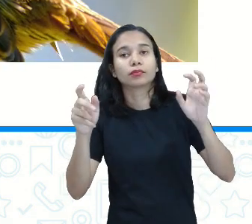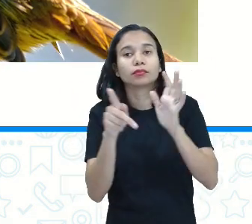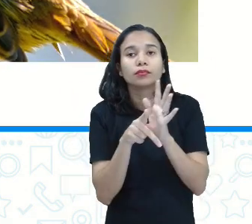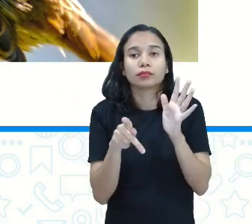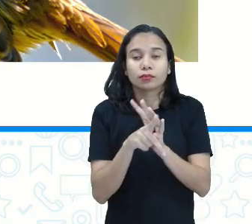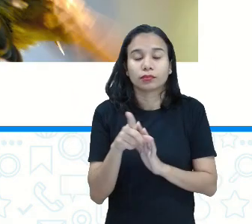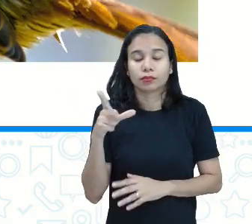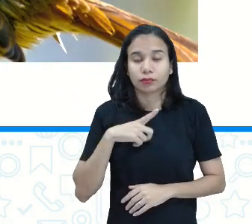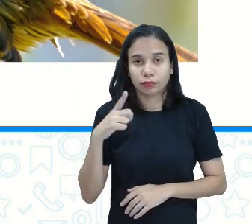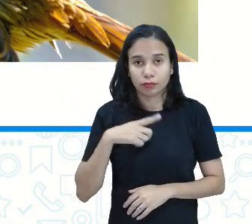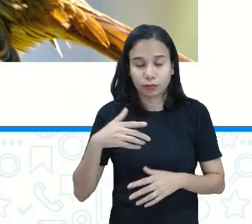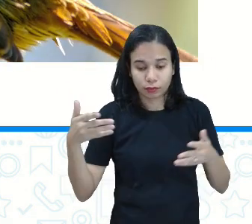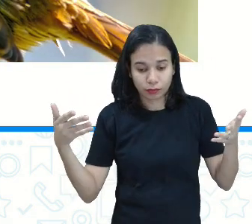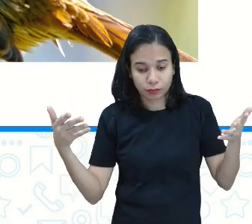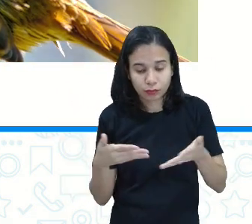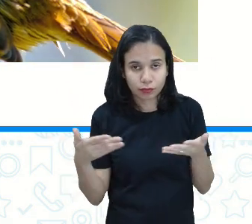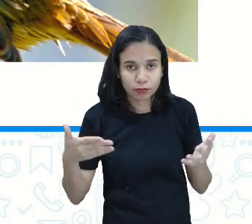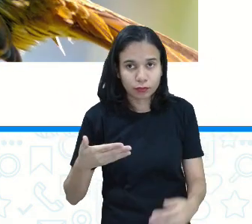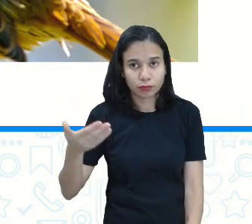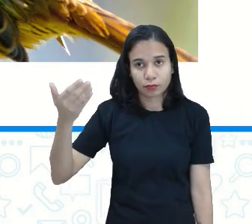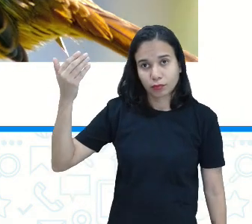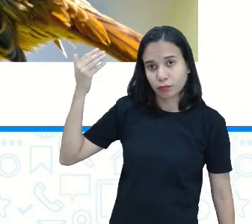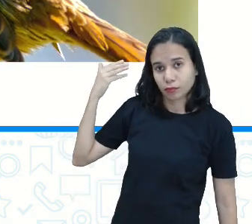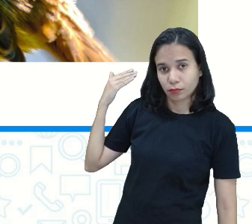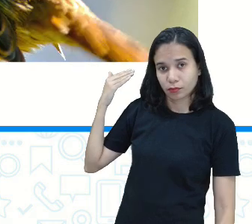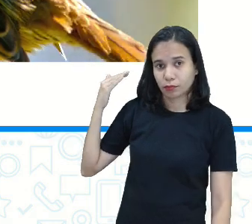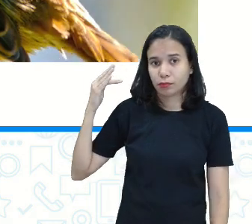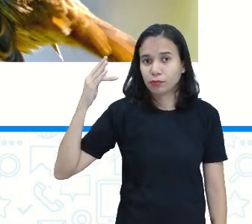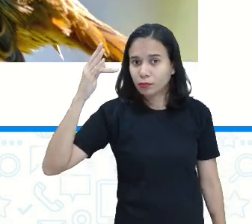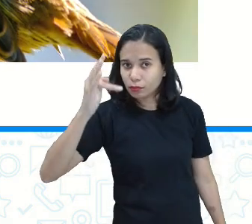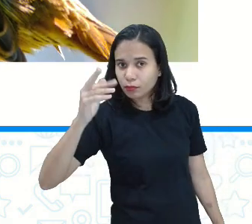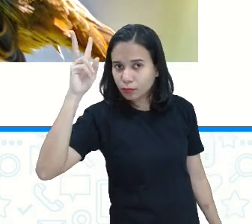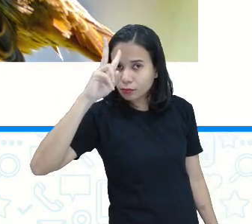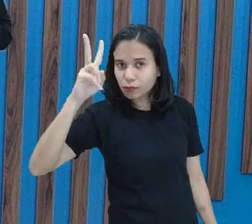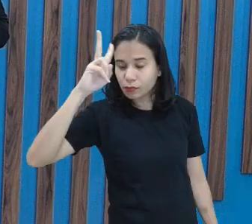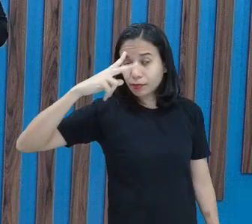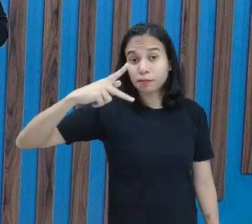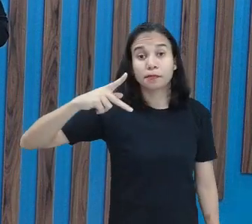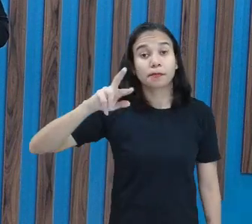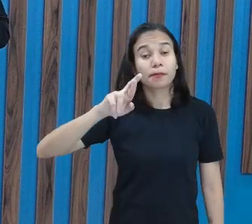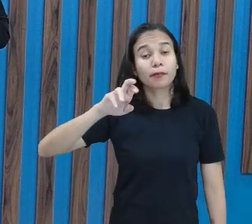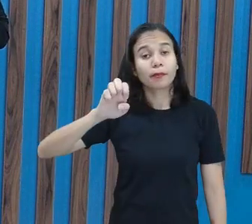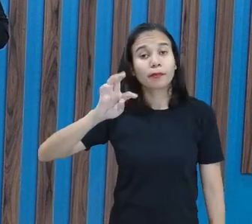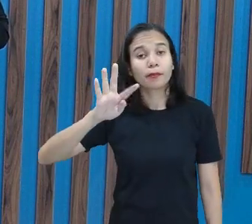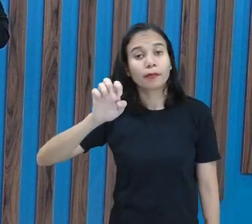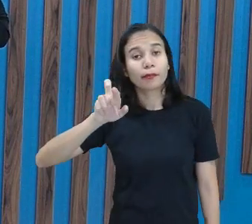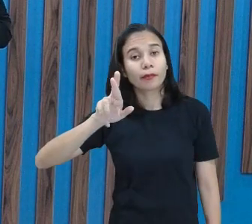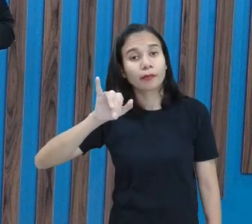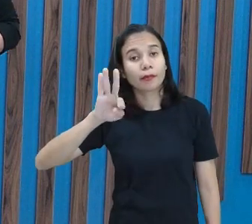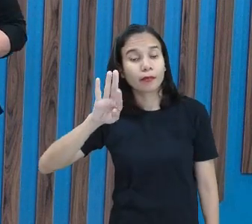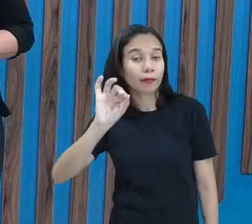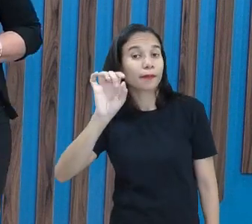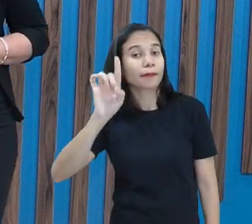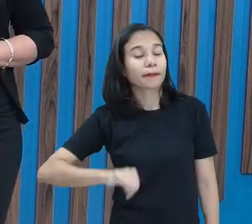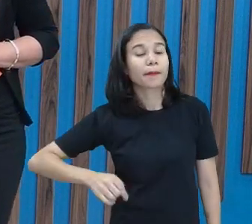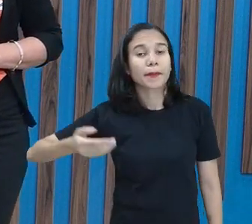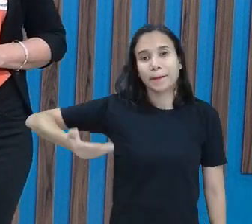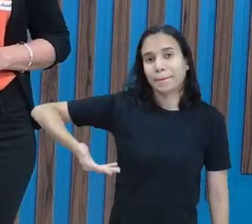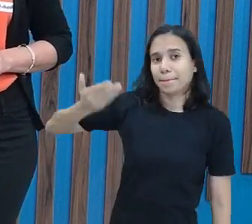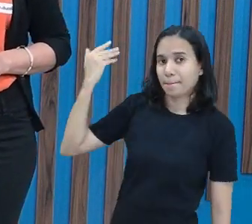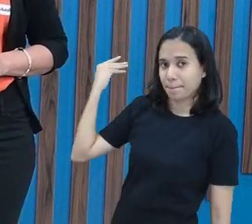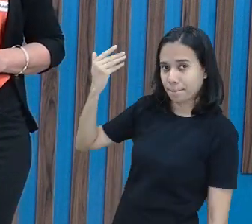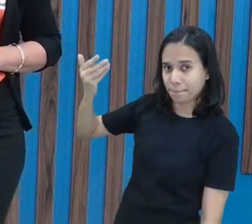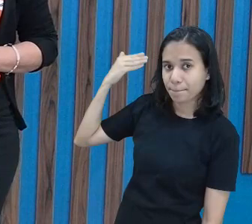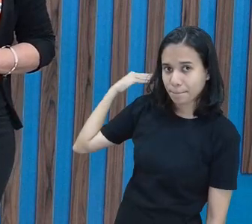frase no presente, no pretérito e no futuro. Você lembra o que é pretérito mesmo? O que é pretérito? Pretérito é a mesma